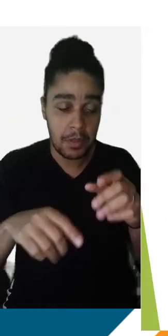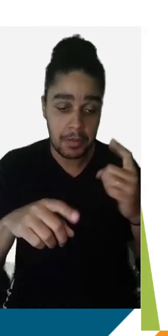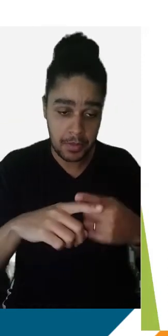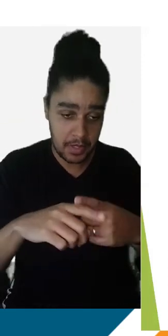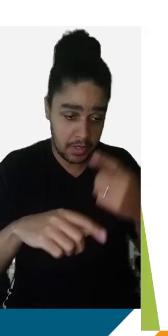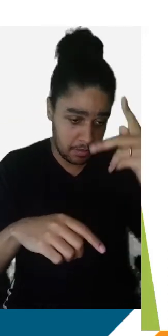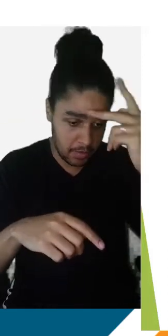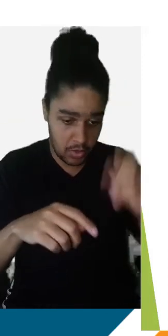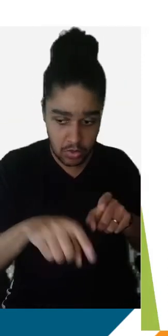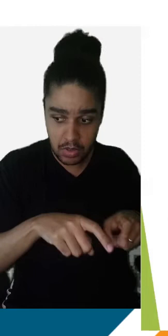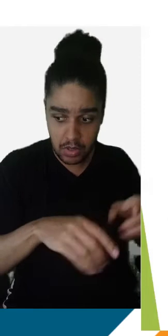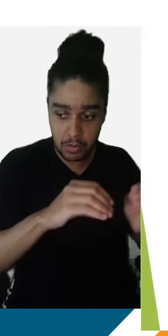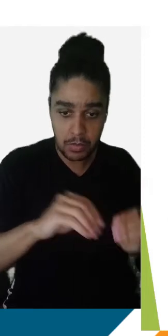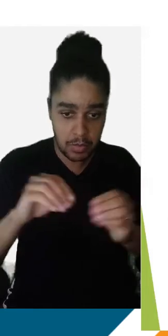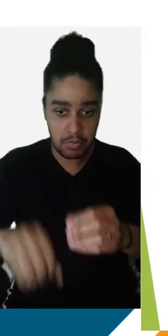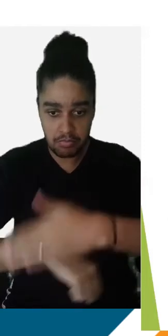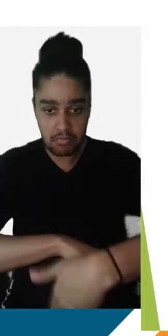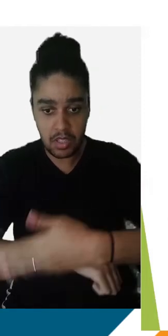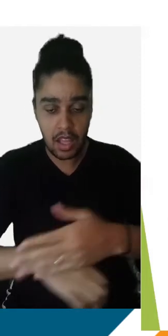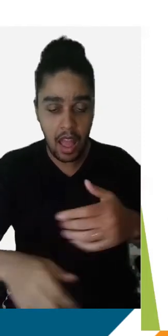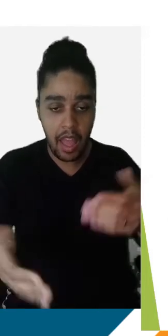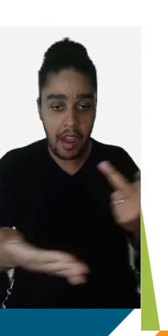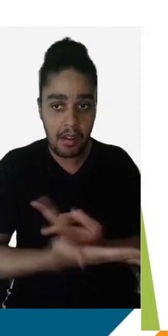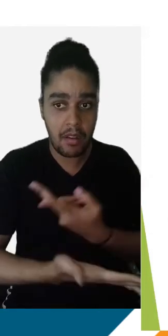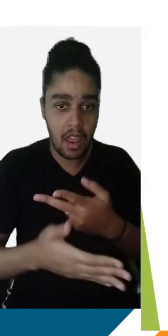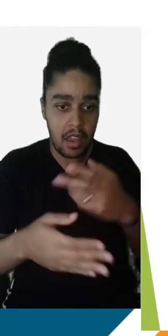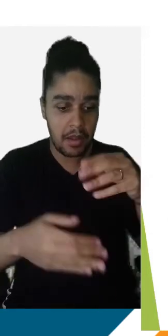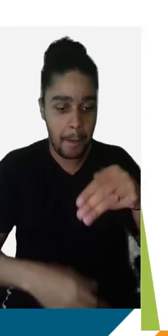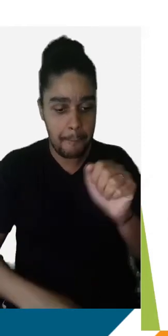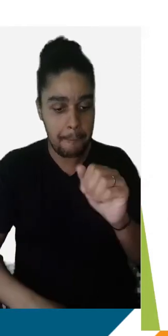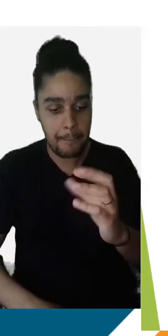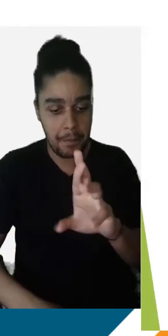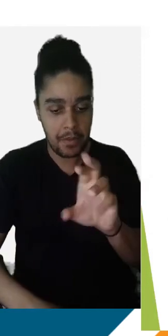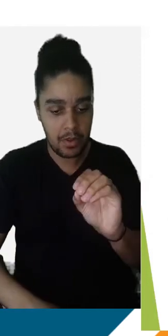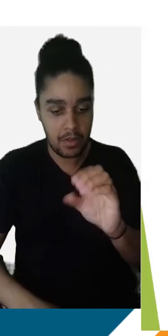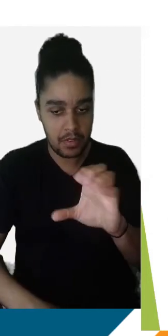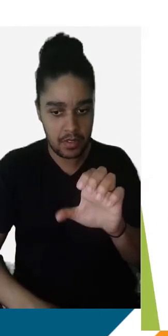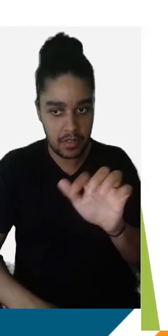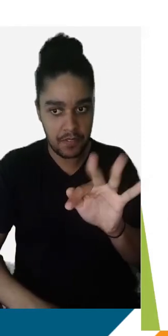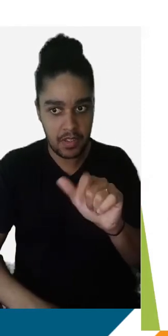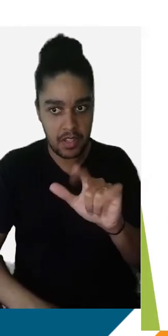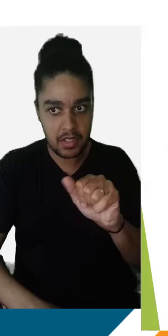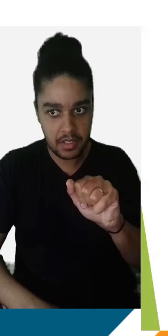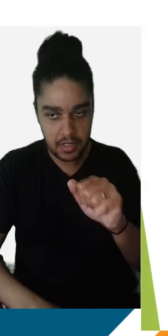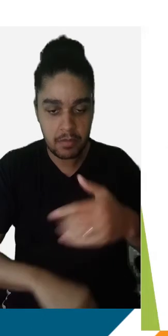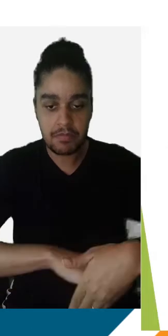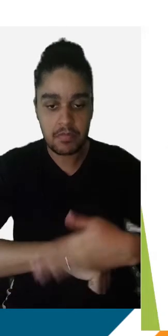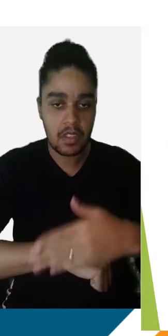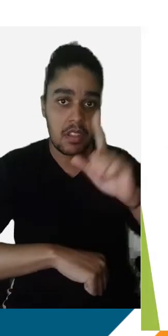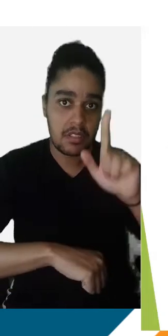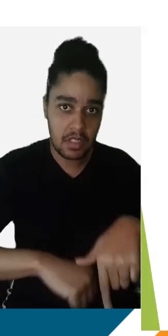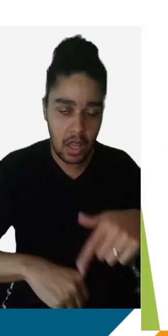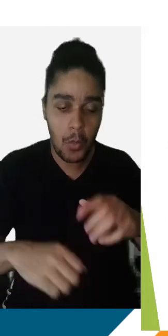a migração em direção às cidades, e você acaba por causar um processo de macrocefalia urbana, um conceito importante para a sua prova,